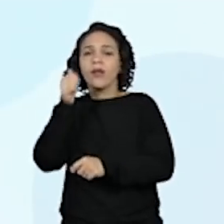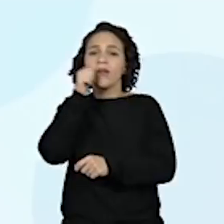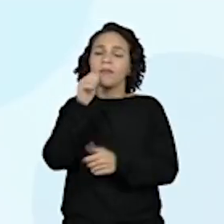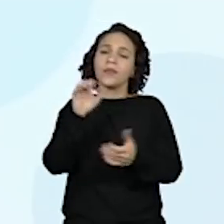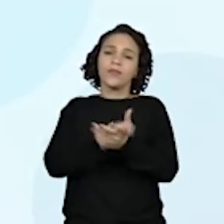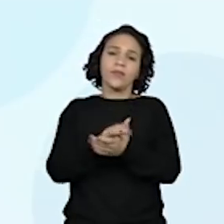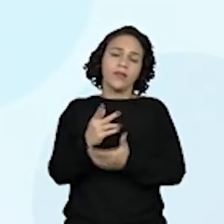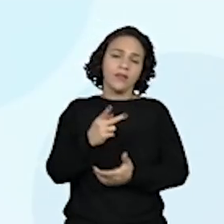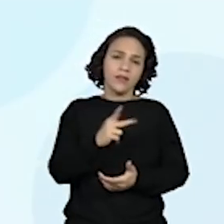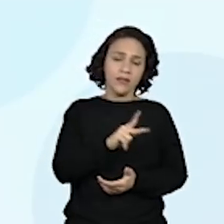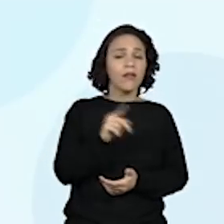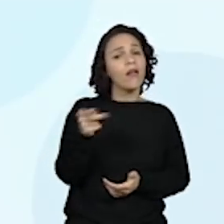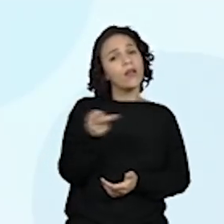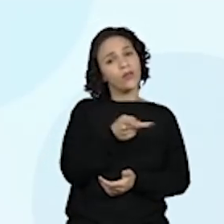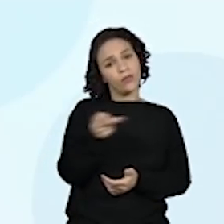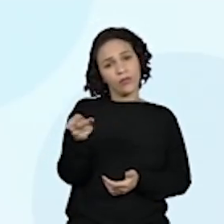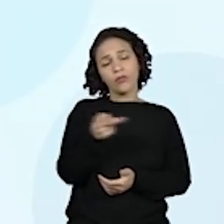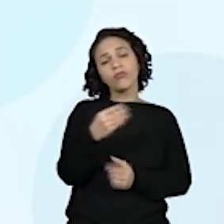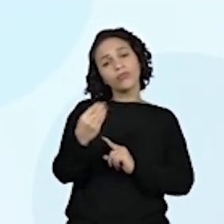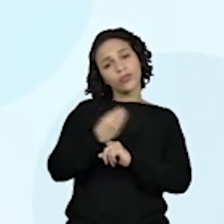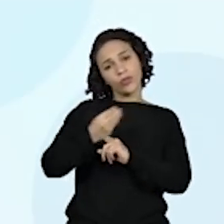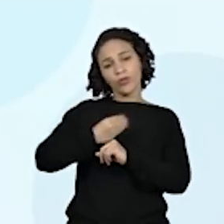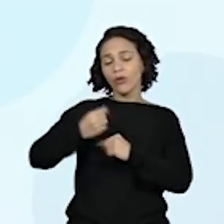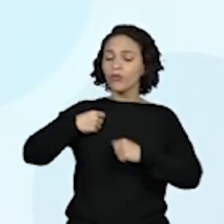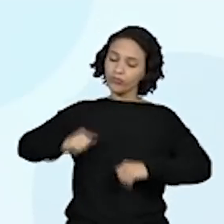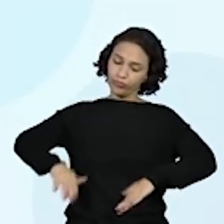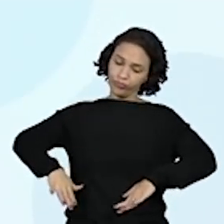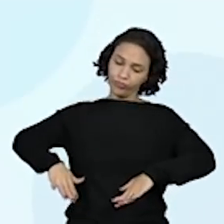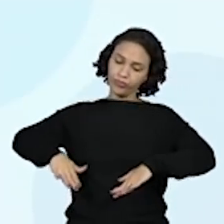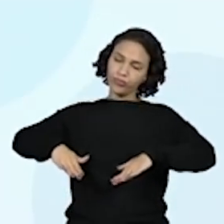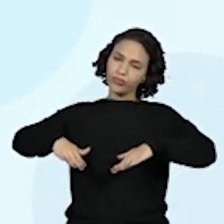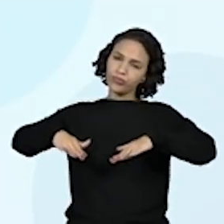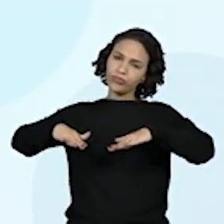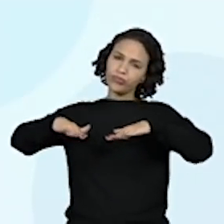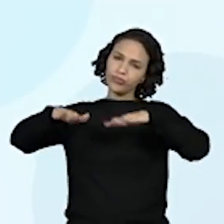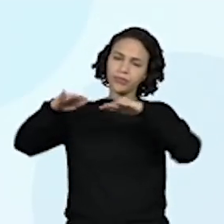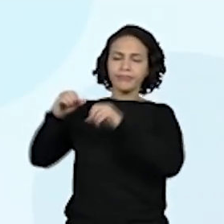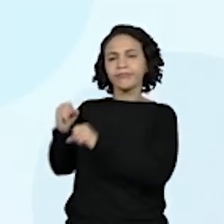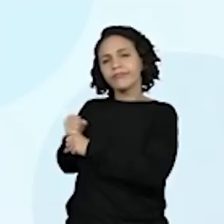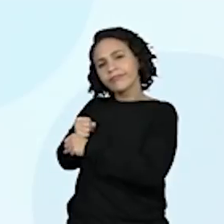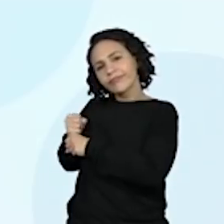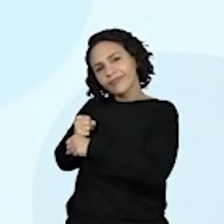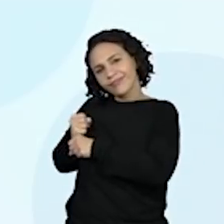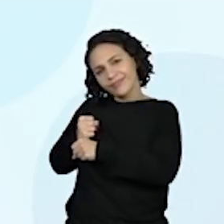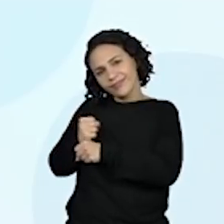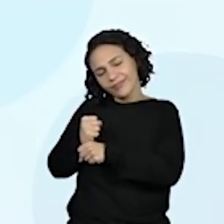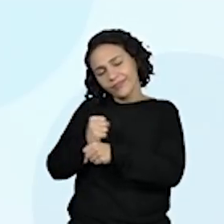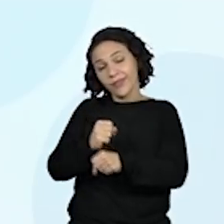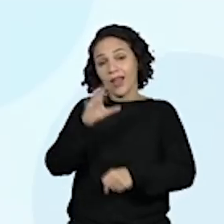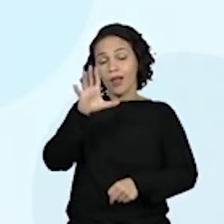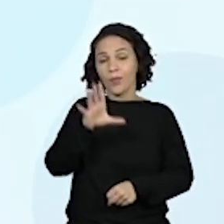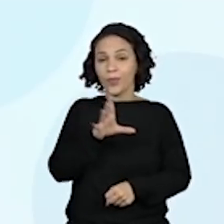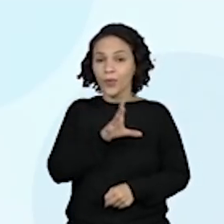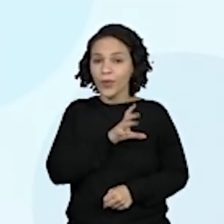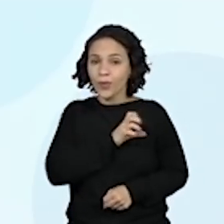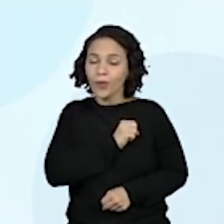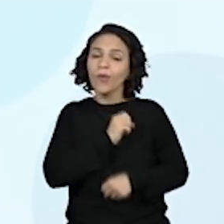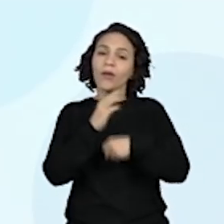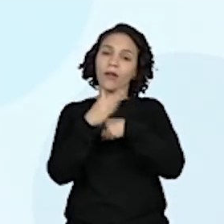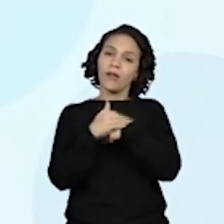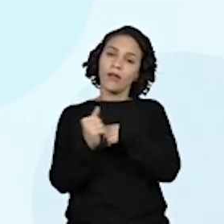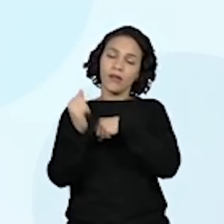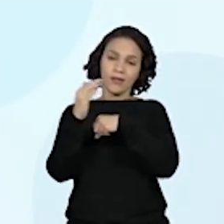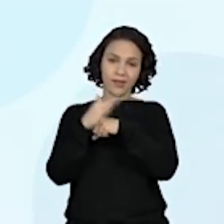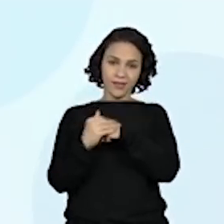esposa. Foram eles que me criaram durante todos esses anos com muito amor e